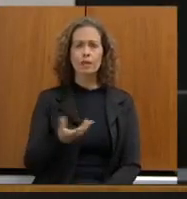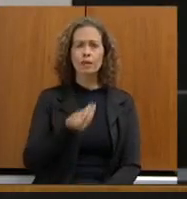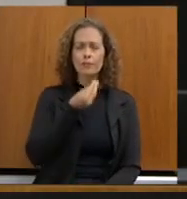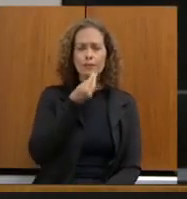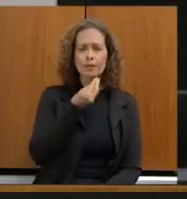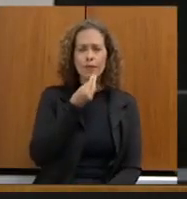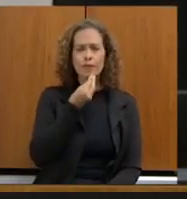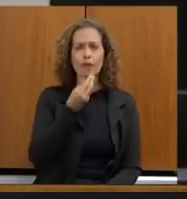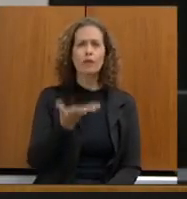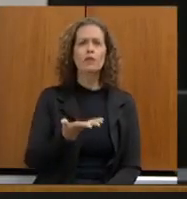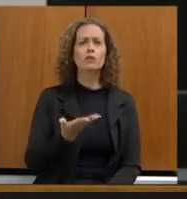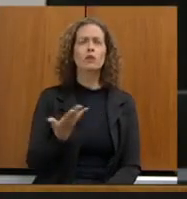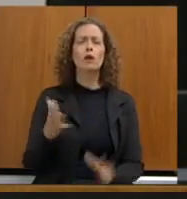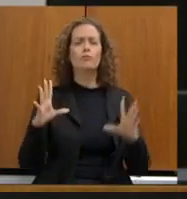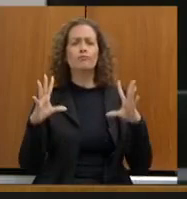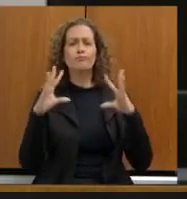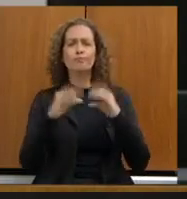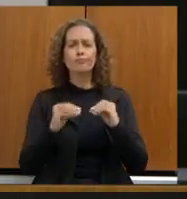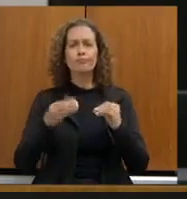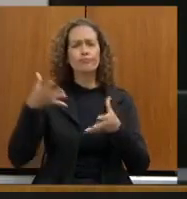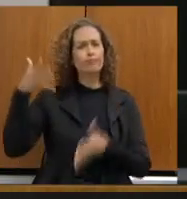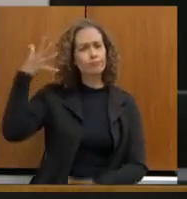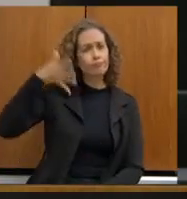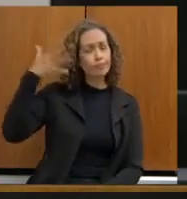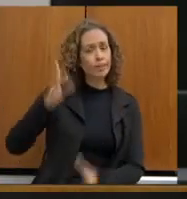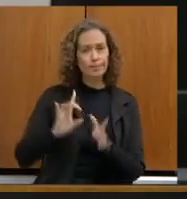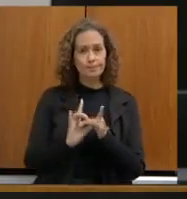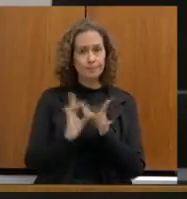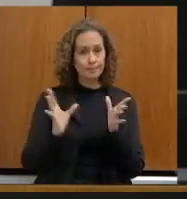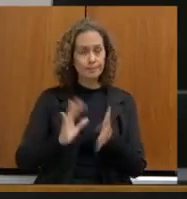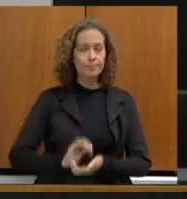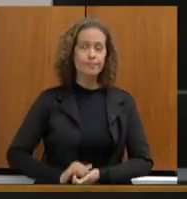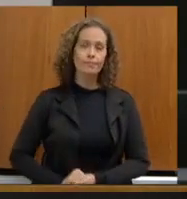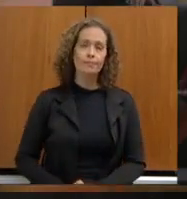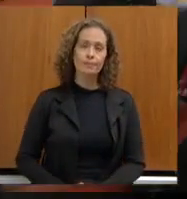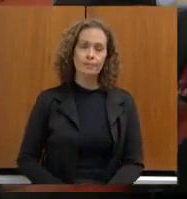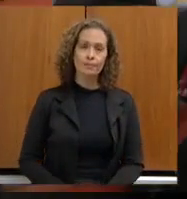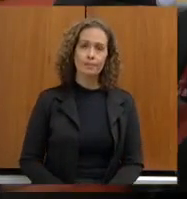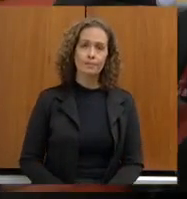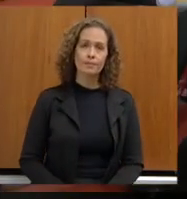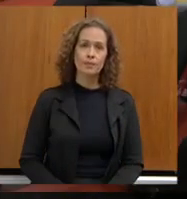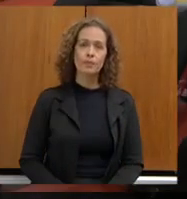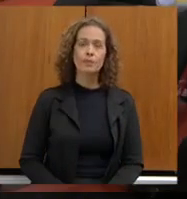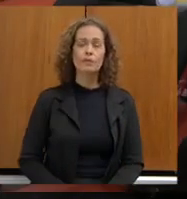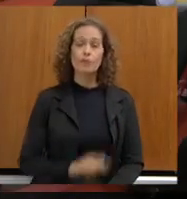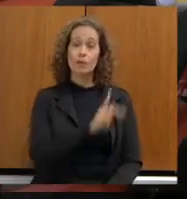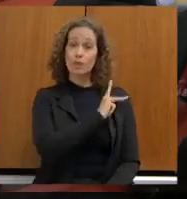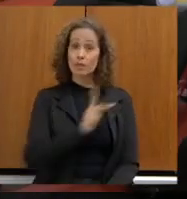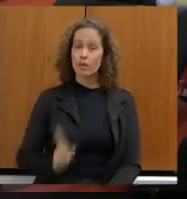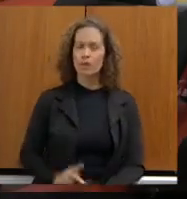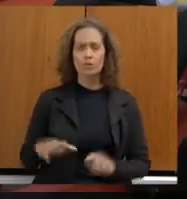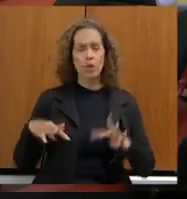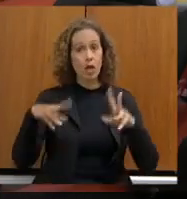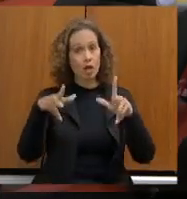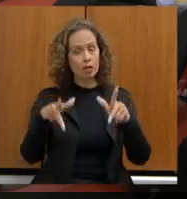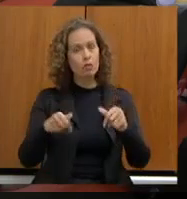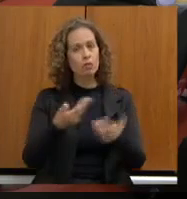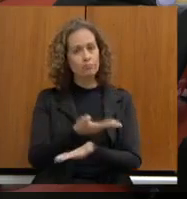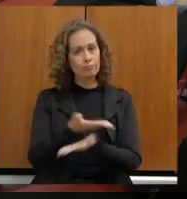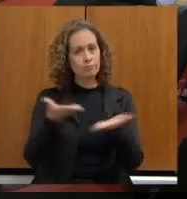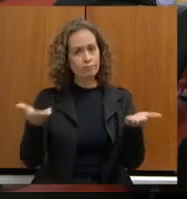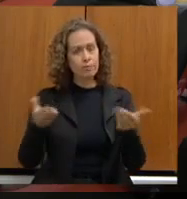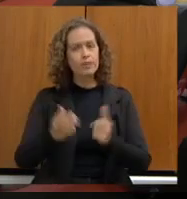alguma consideração final na sua fala o seu presidente EA todos os demais é